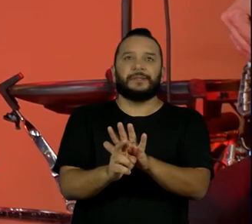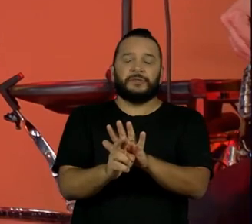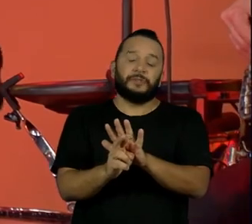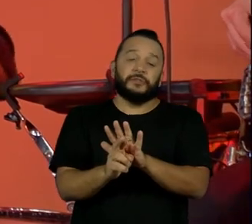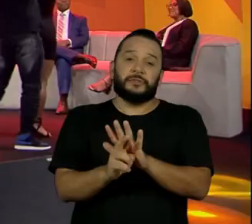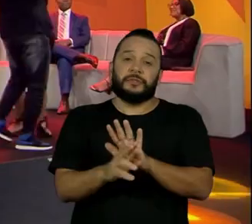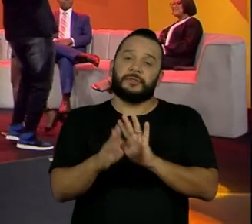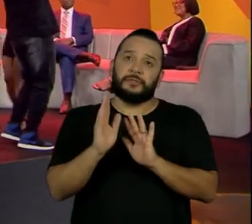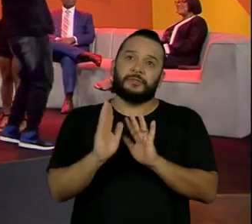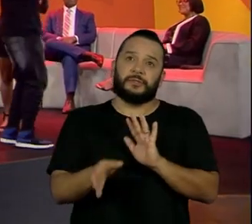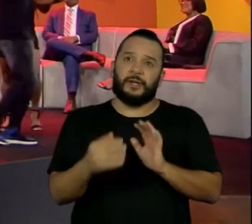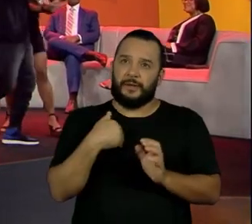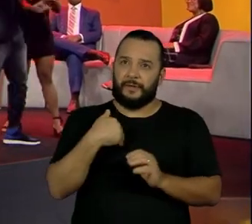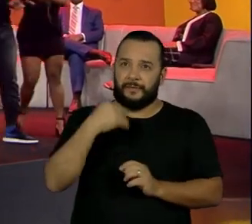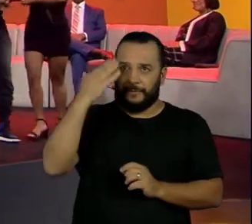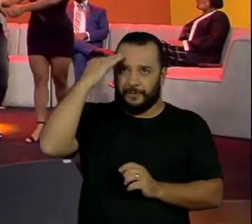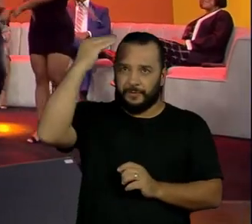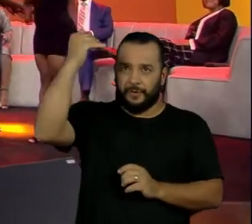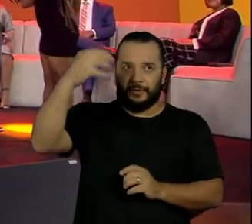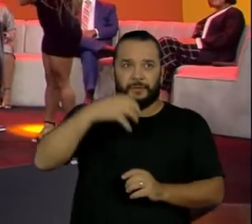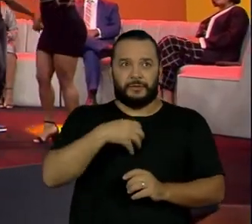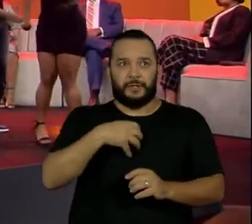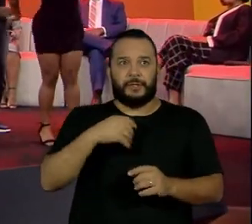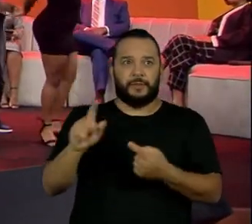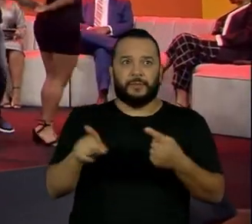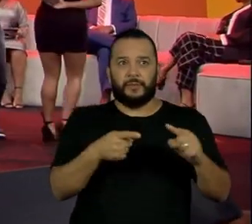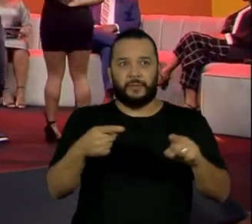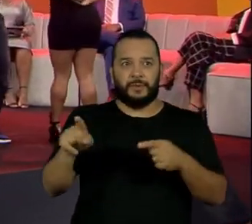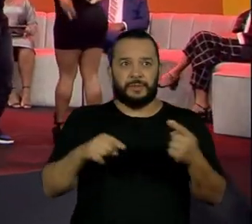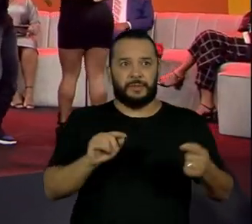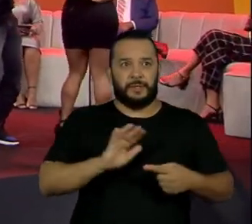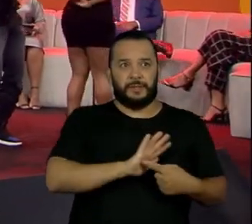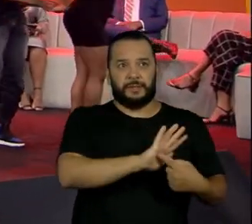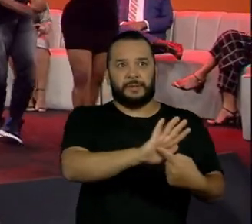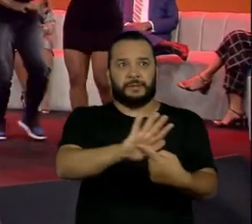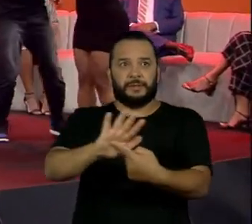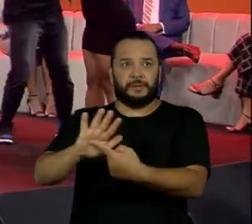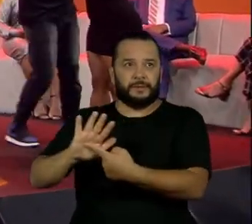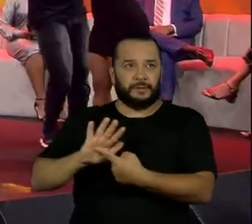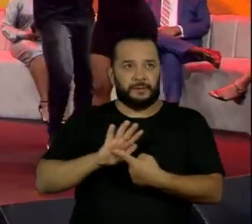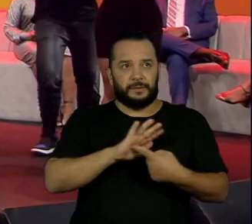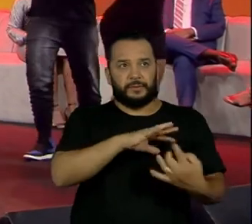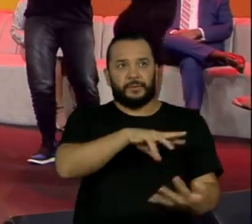talvez seja a mais popular forma de expressão musical do planeta